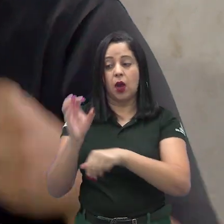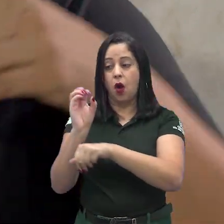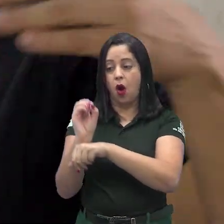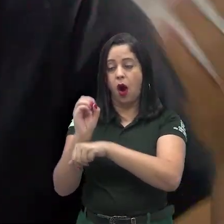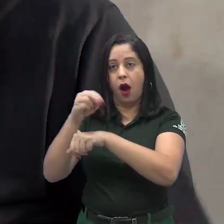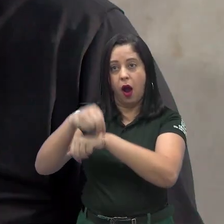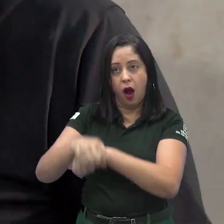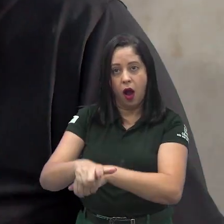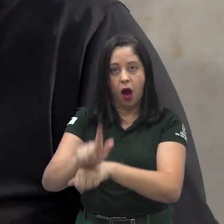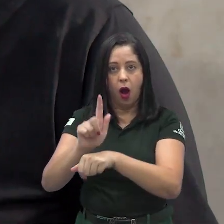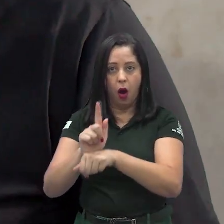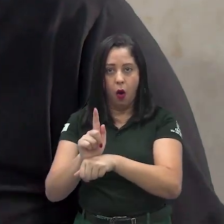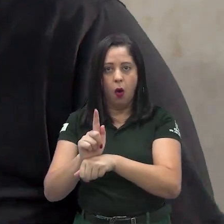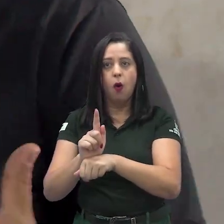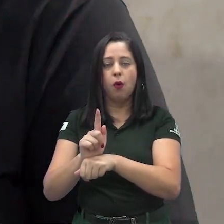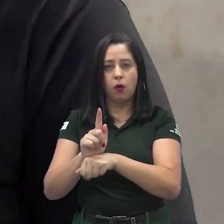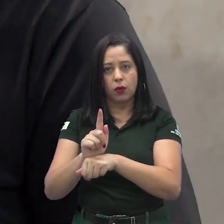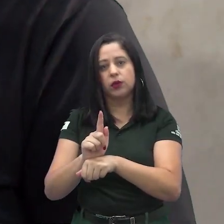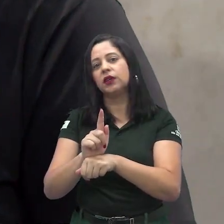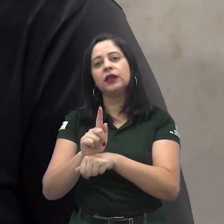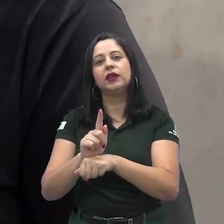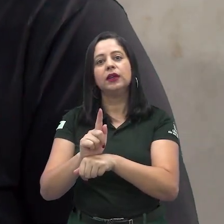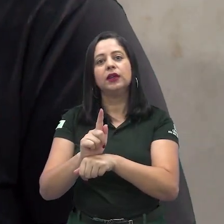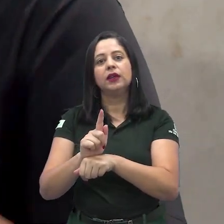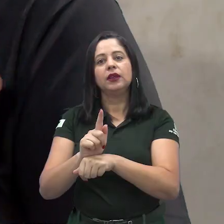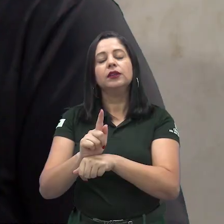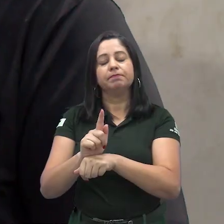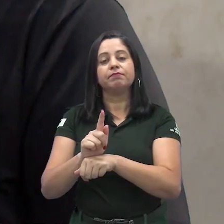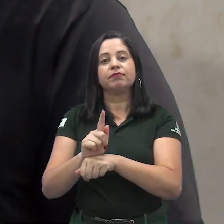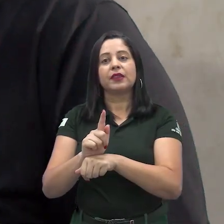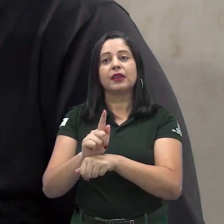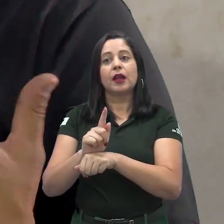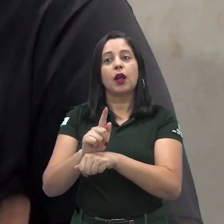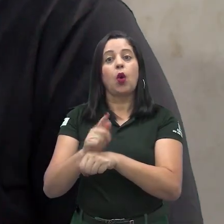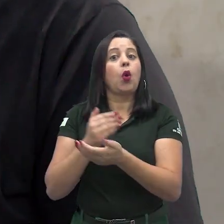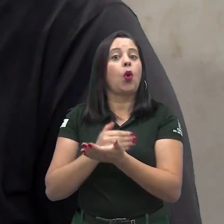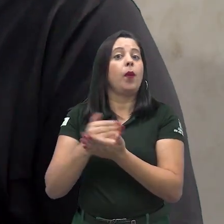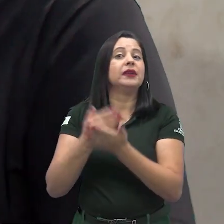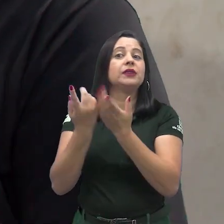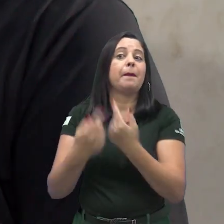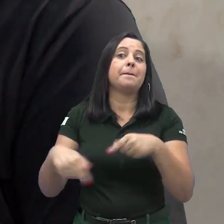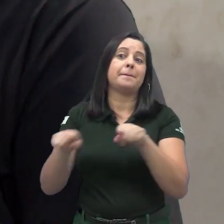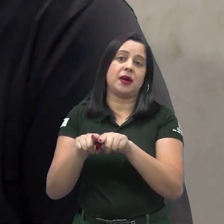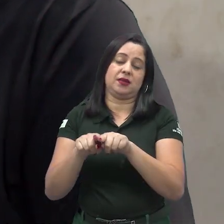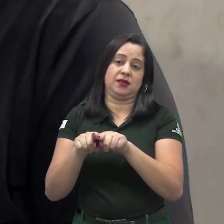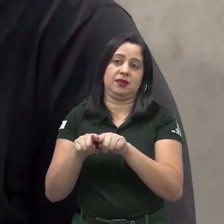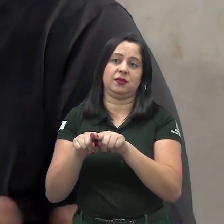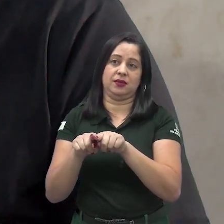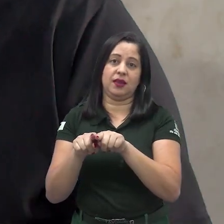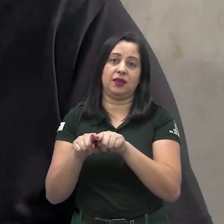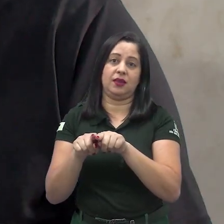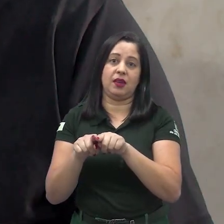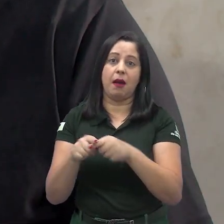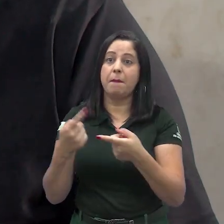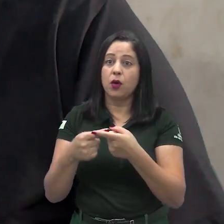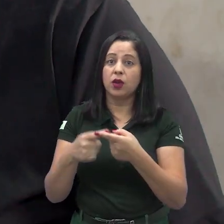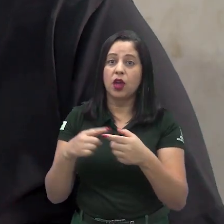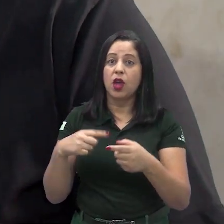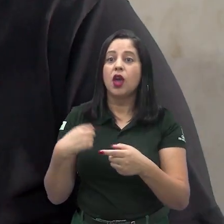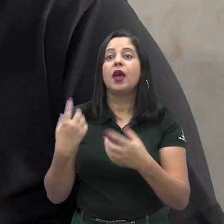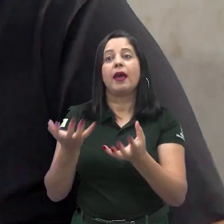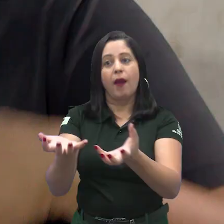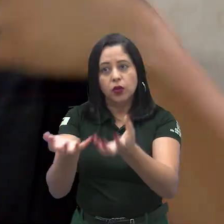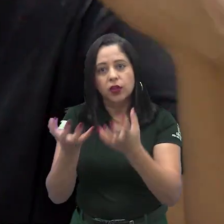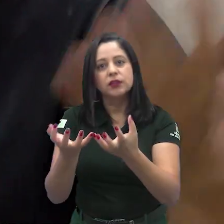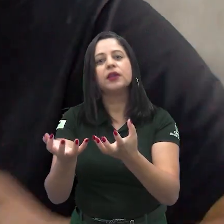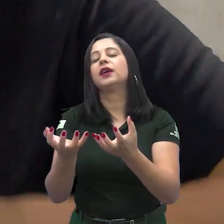organizações por fora das coisas, que geralmente faz esse tipo de atuação, que a gente buscava. Então a gente já buscava pessoas para fazer esse tipo de ação social aqui dentro.